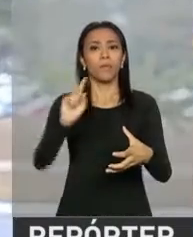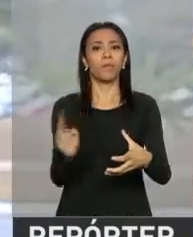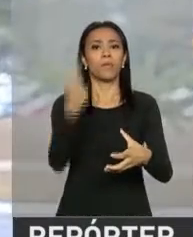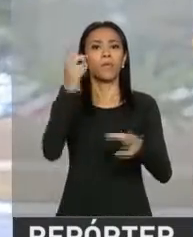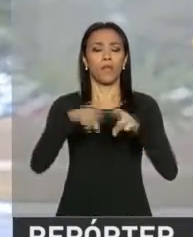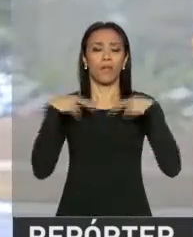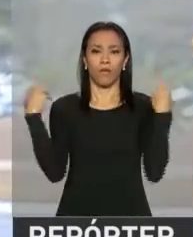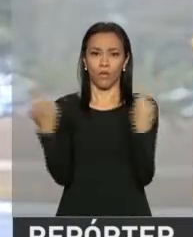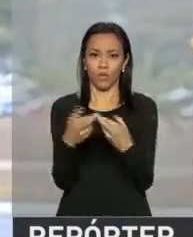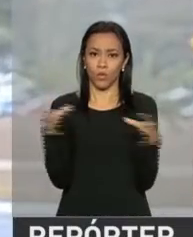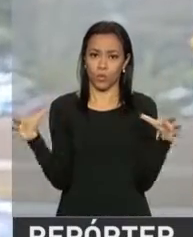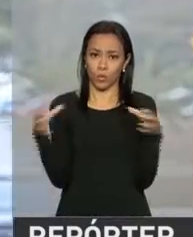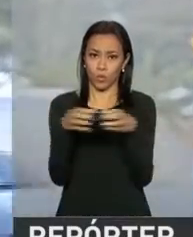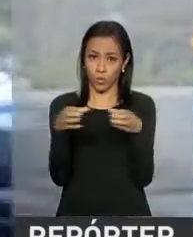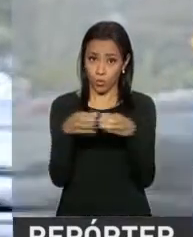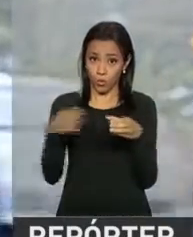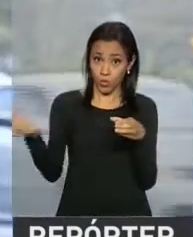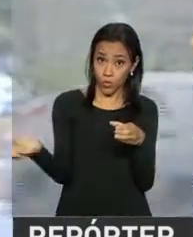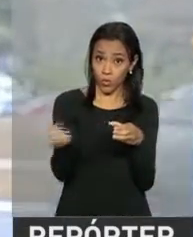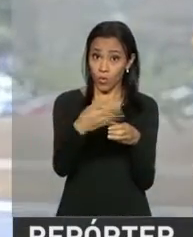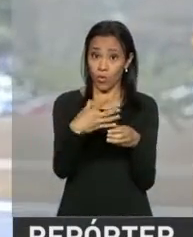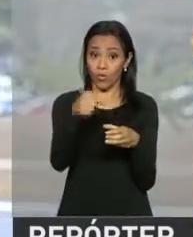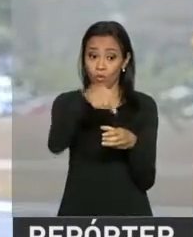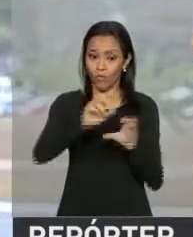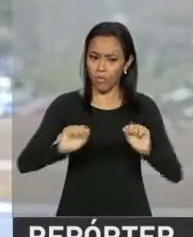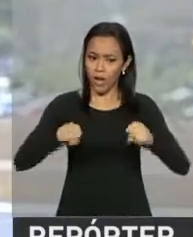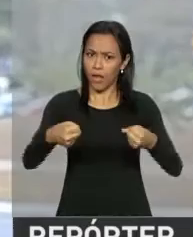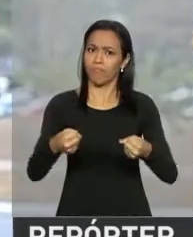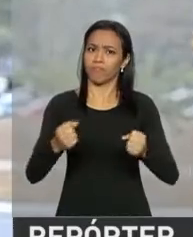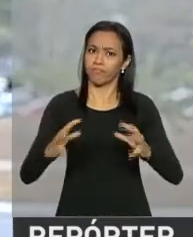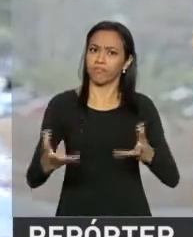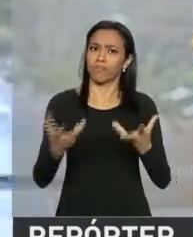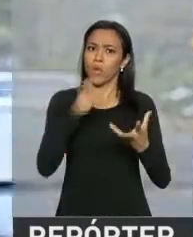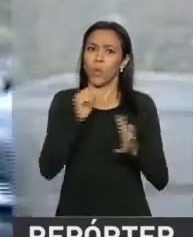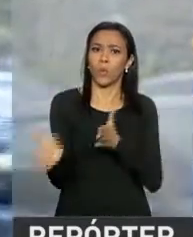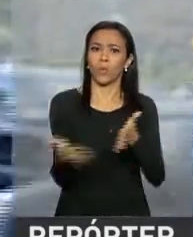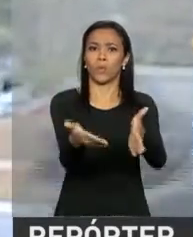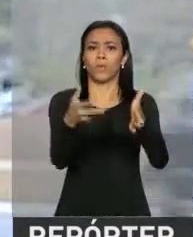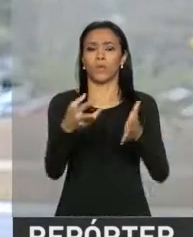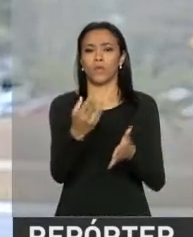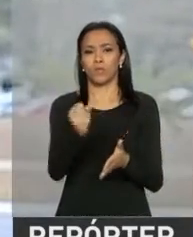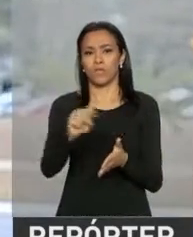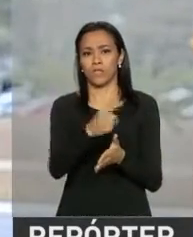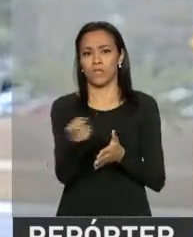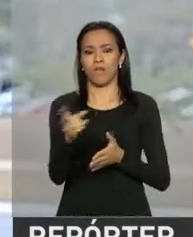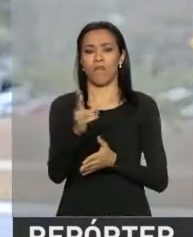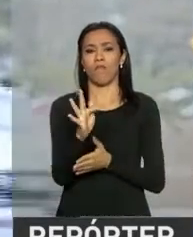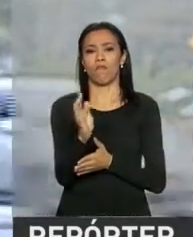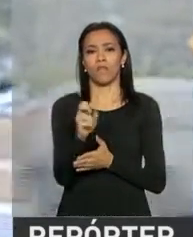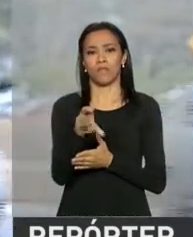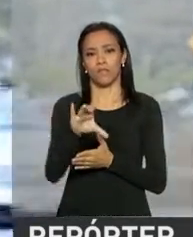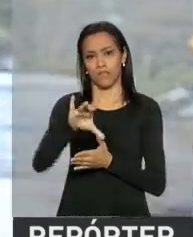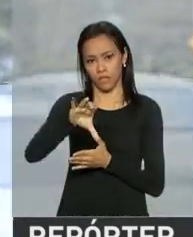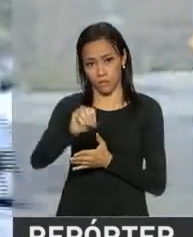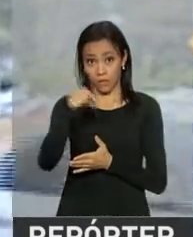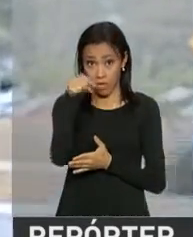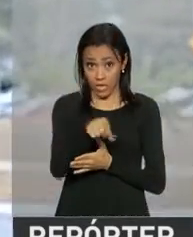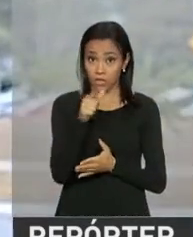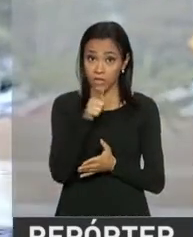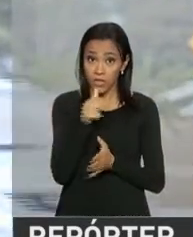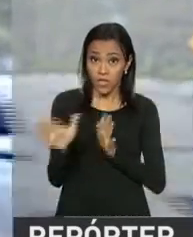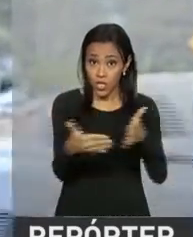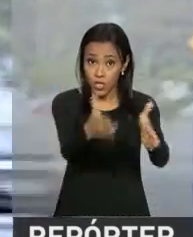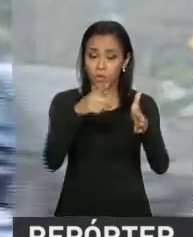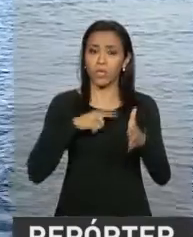da câmara técnica do plano novo chico que tem entre as ações a revitalização do rio são francisco são francisco